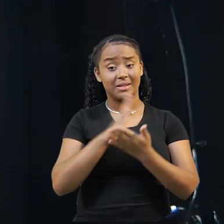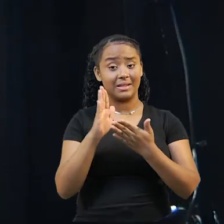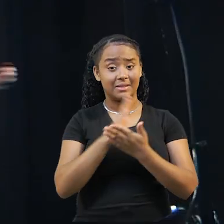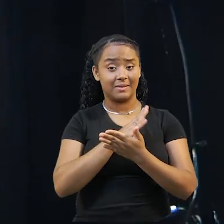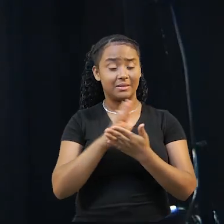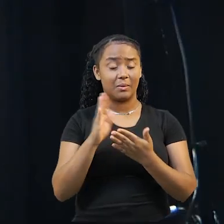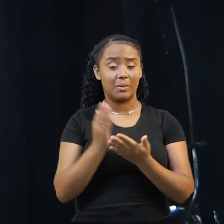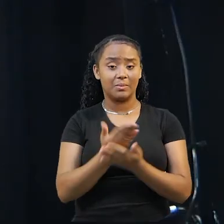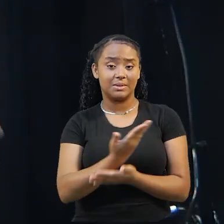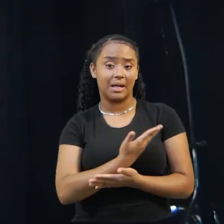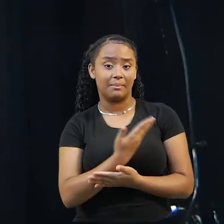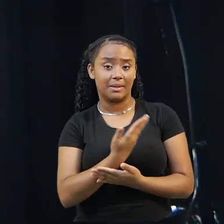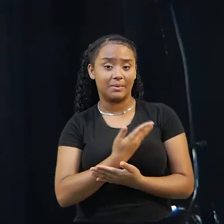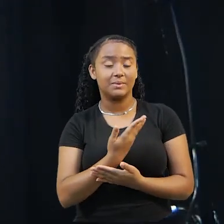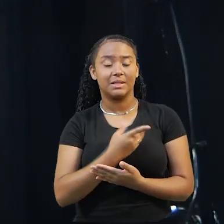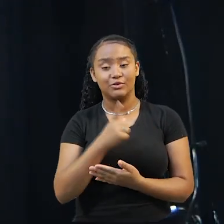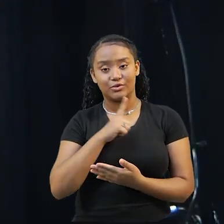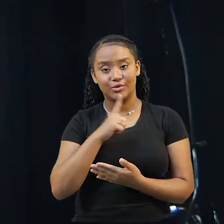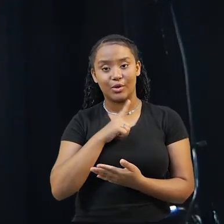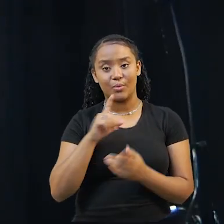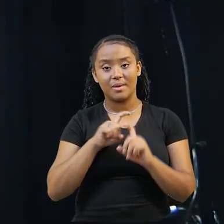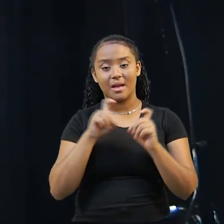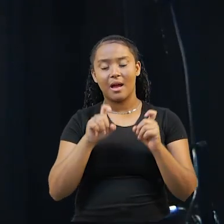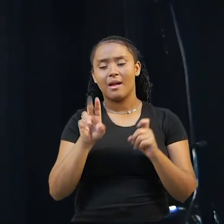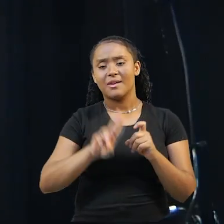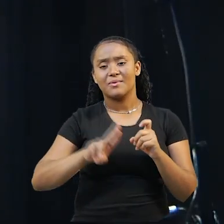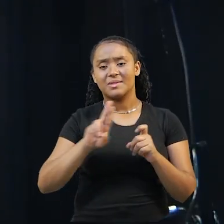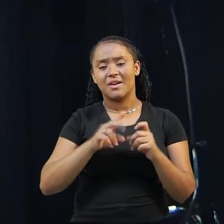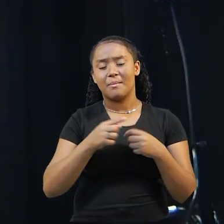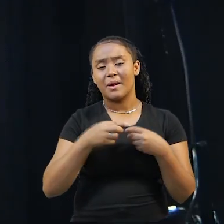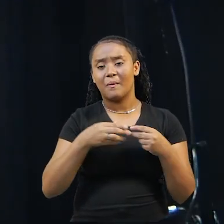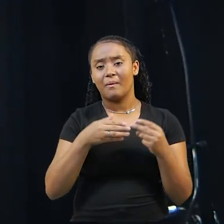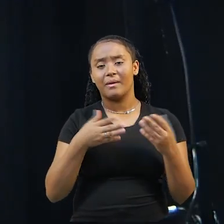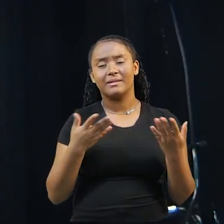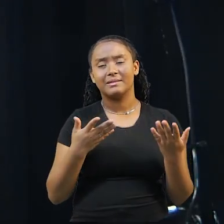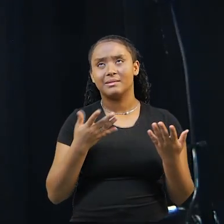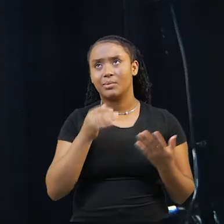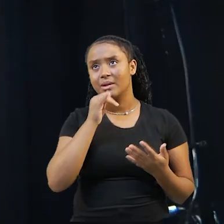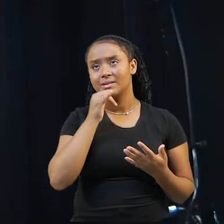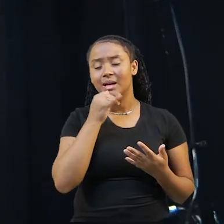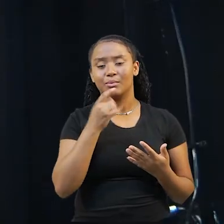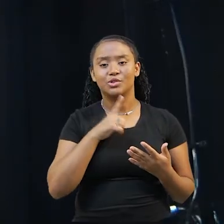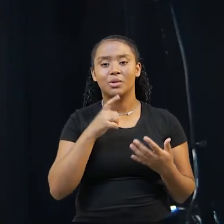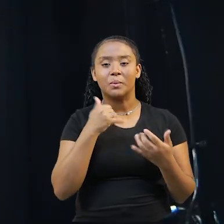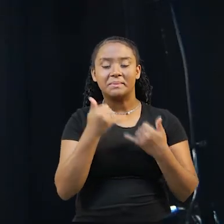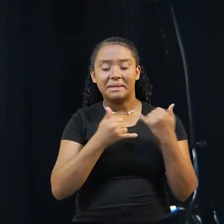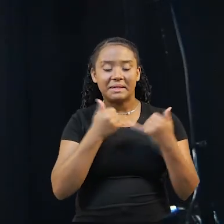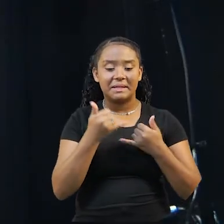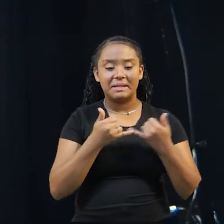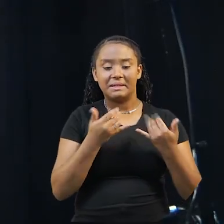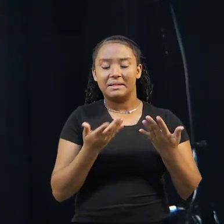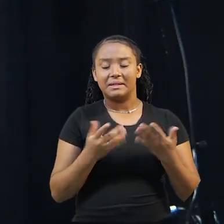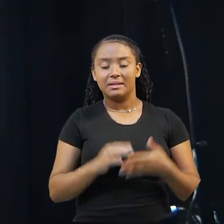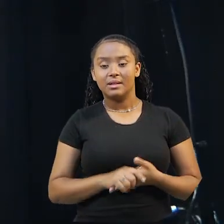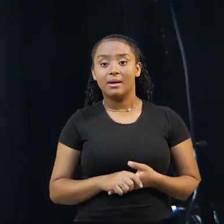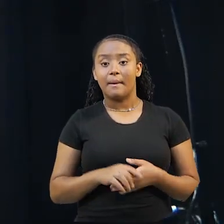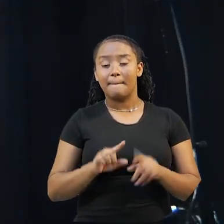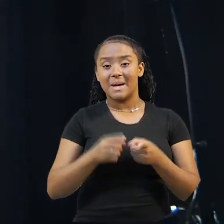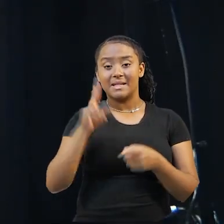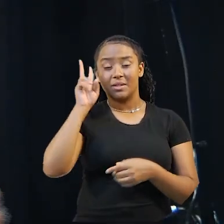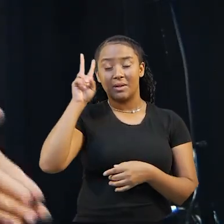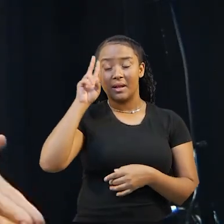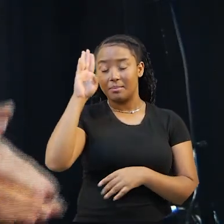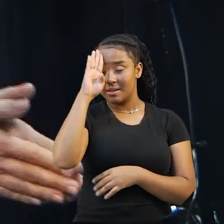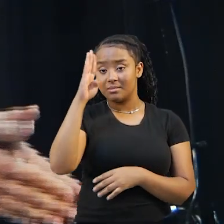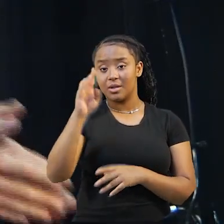que tinham esse acesso, e aí a gente usava para coisas muito limitadas, né? Eu lembro que tinham joguinhos, algumas coisas. Eu me lembro mais